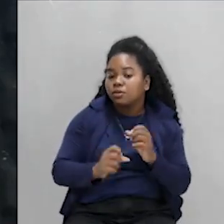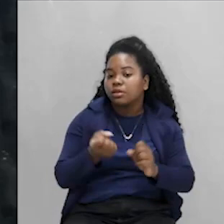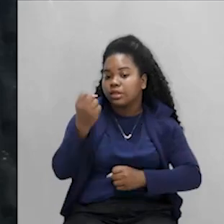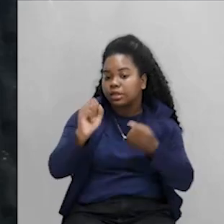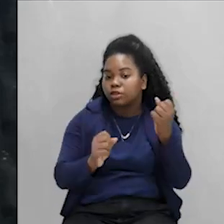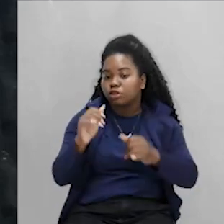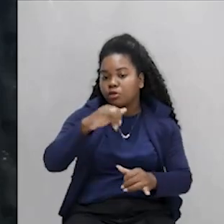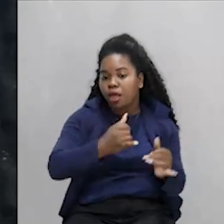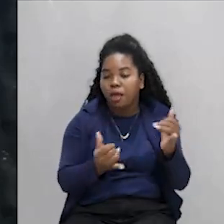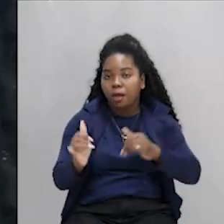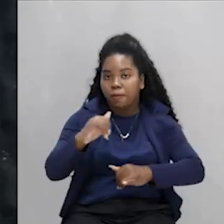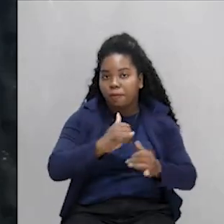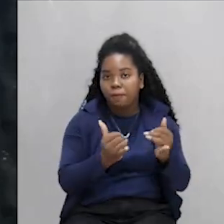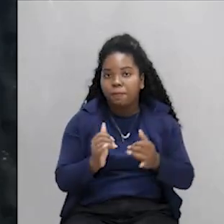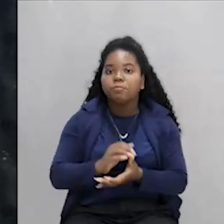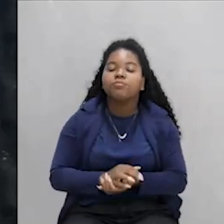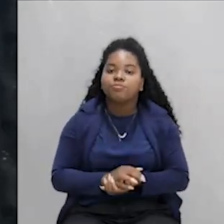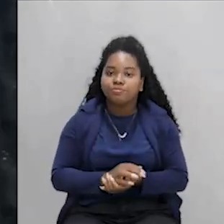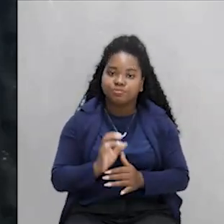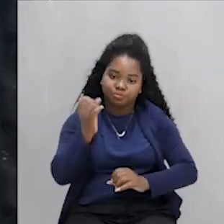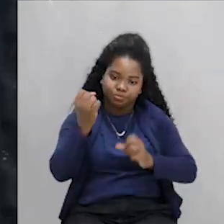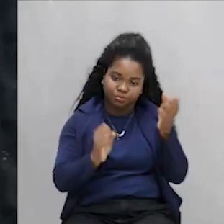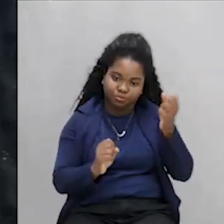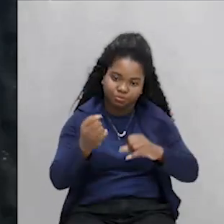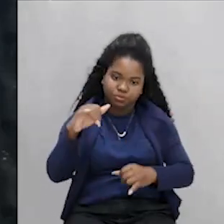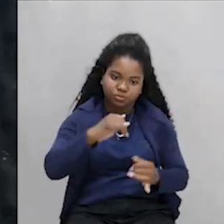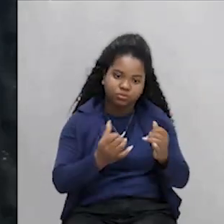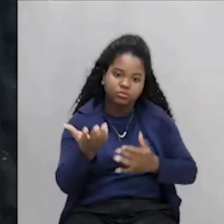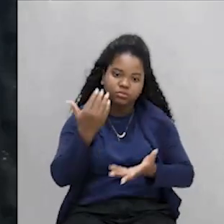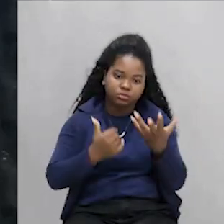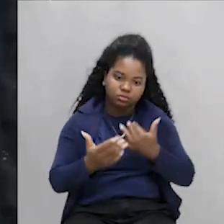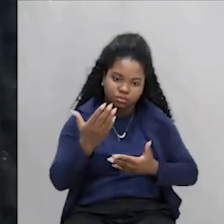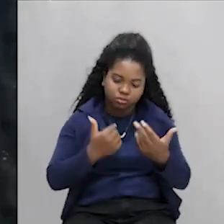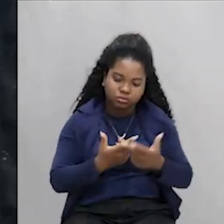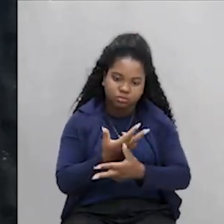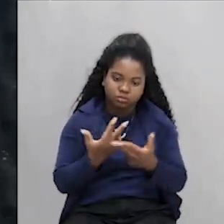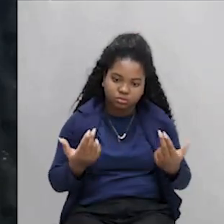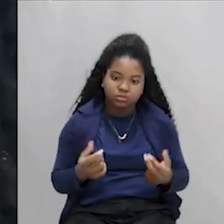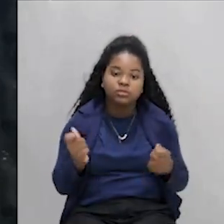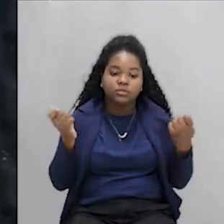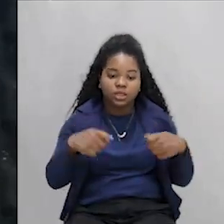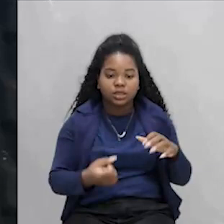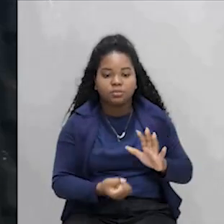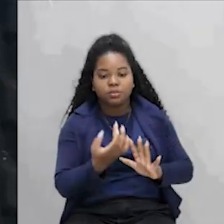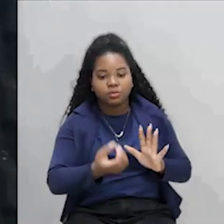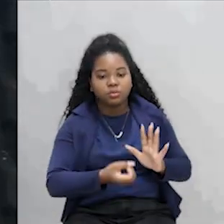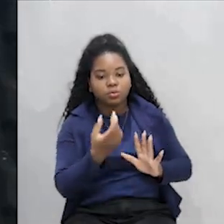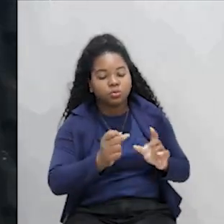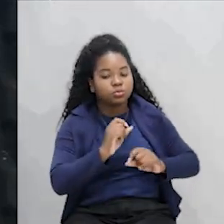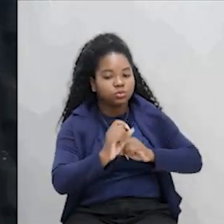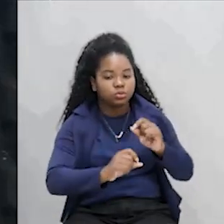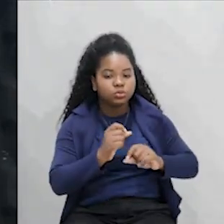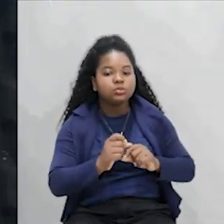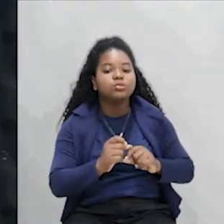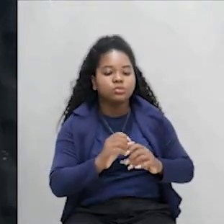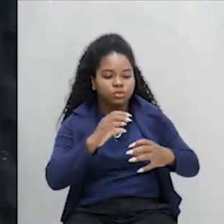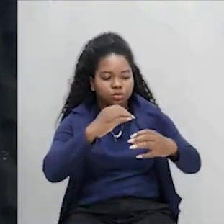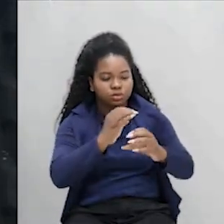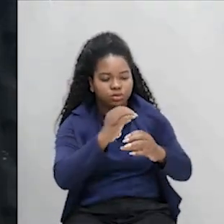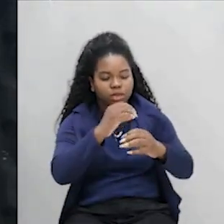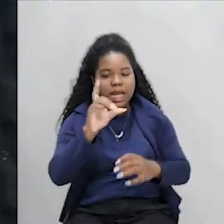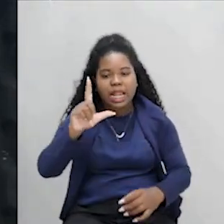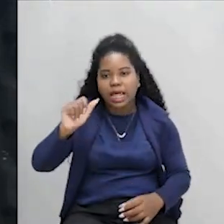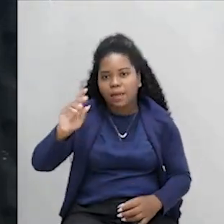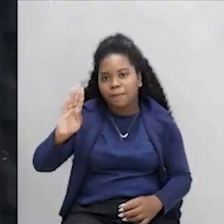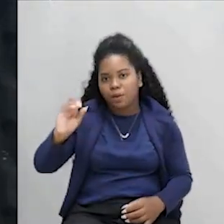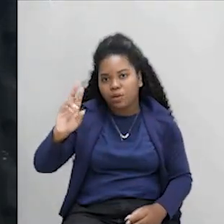química né a indústria química a indústria alimentícia ela consegue produzir em laboratório essas essências